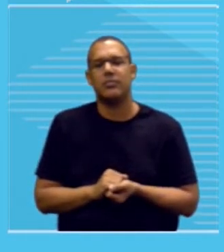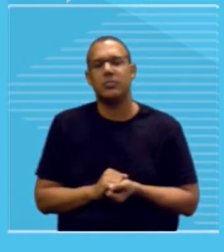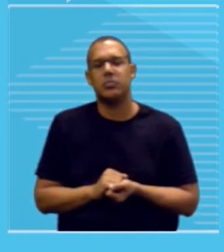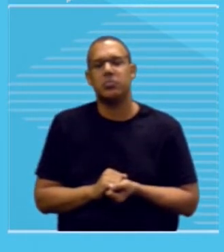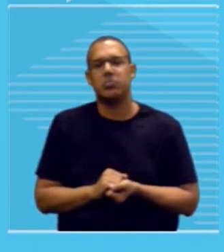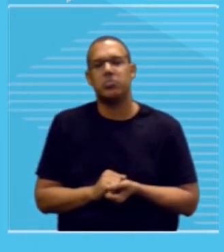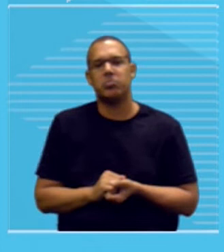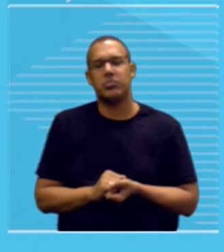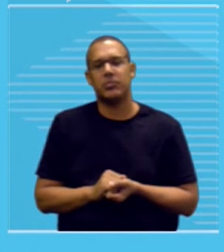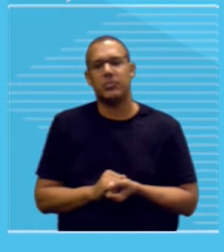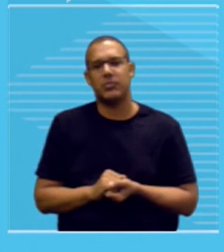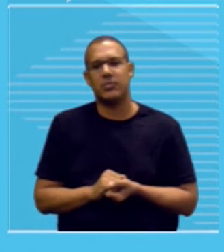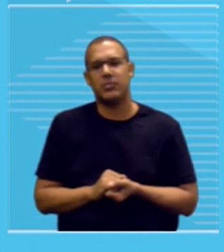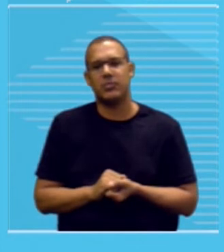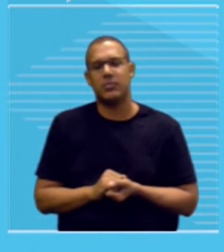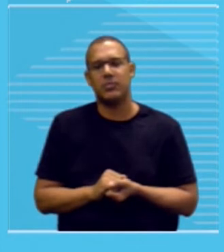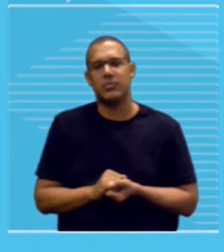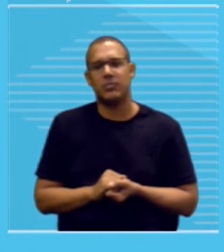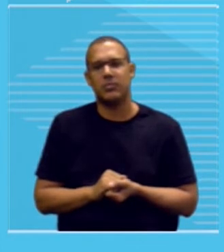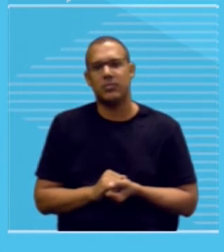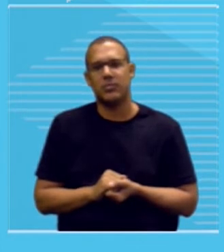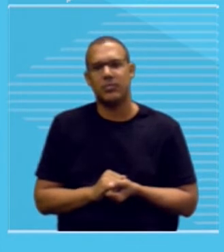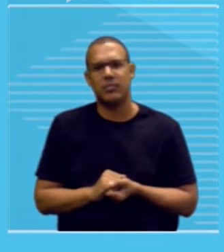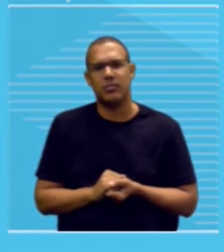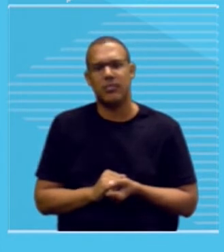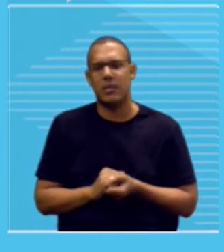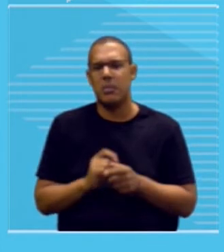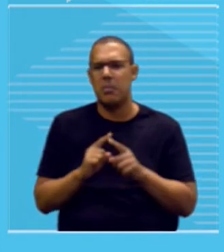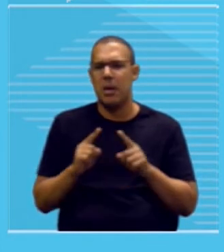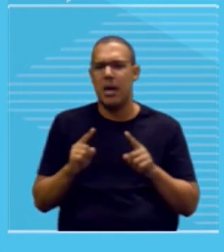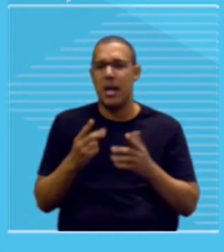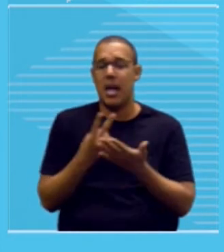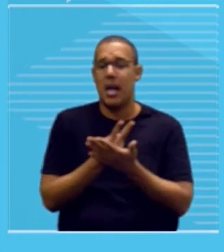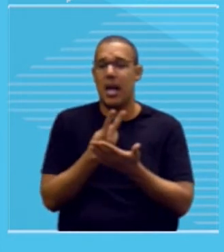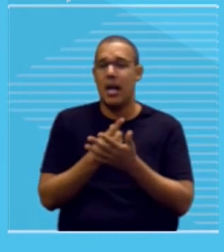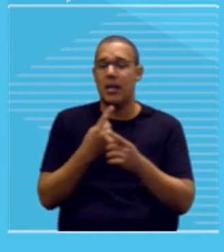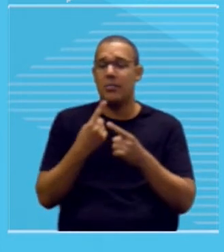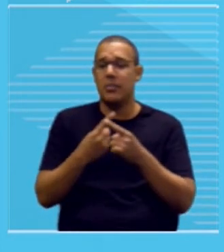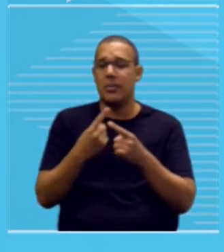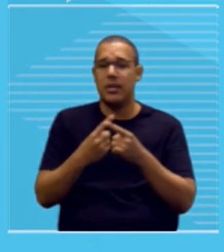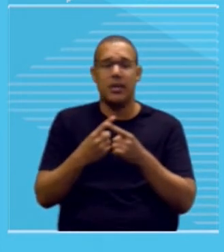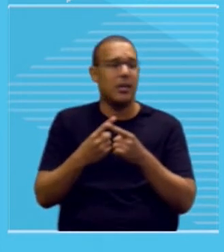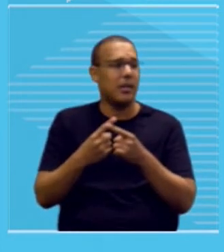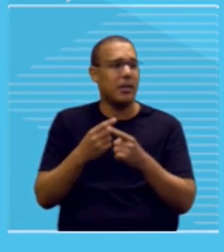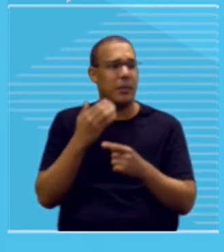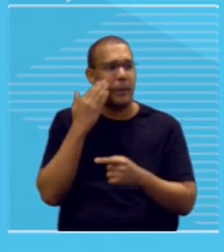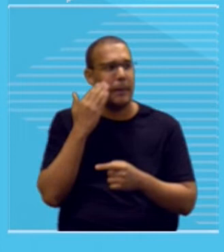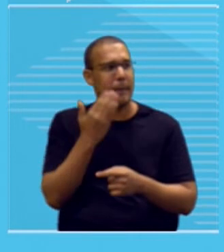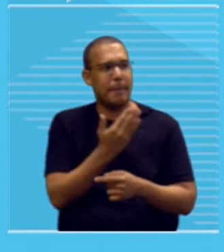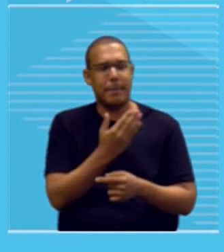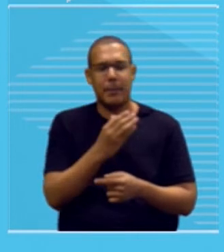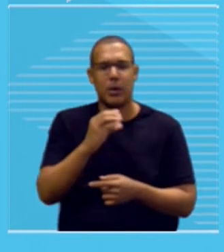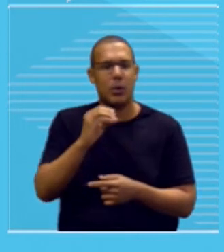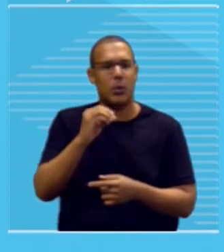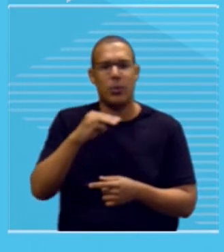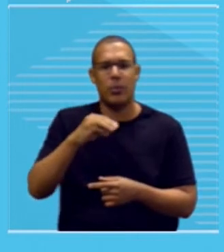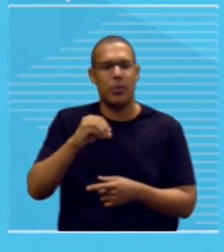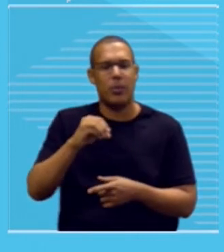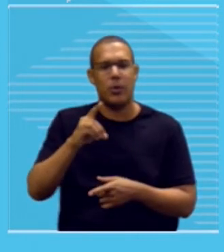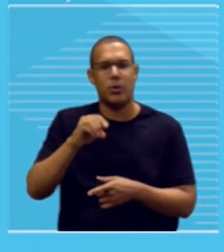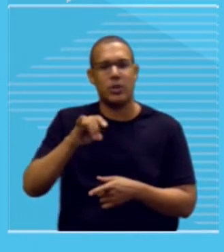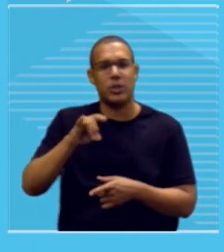de comprar de reservar a passagem mas com molde idade e galera comodidade não apareceu o nosso texto não viu